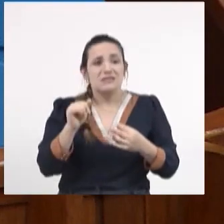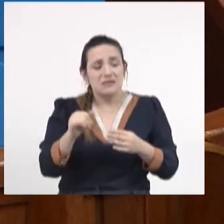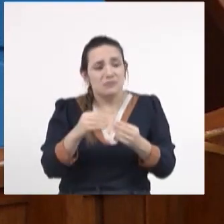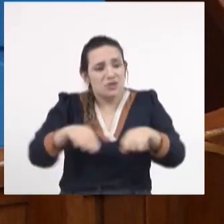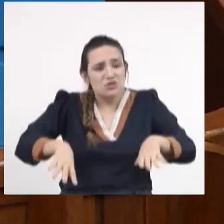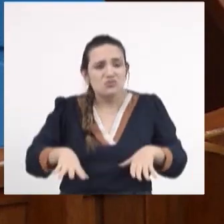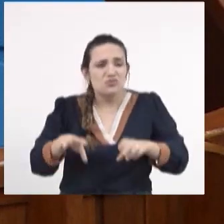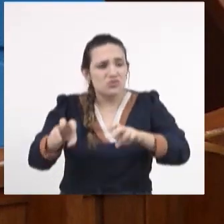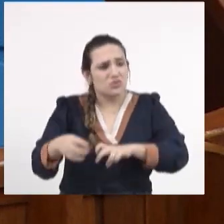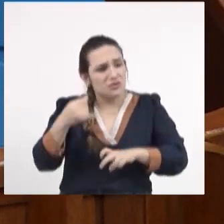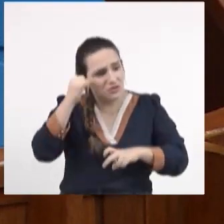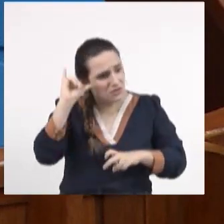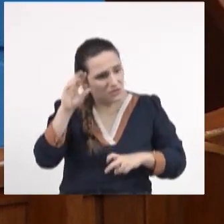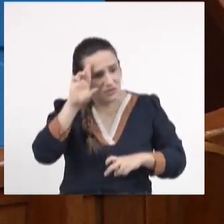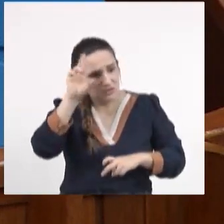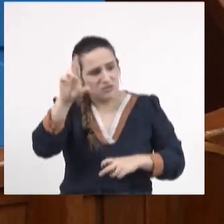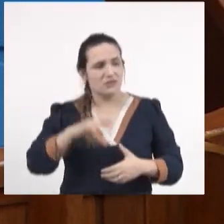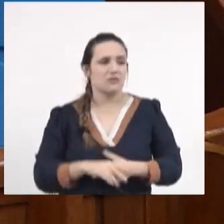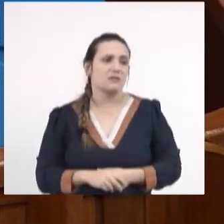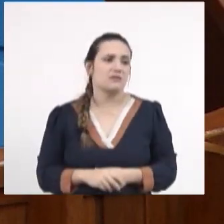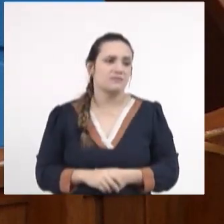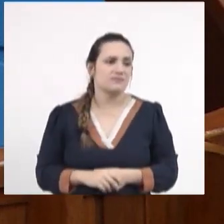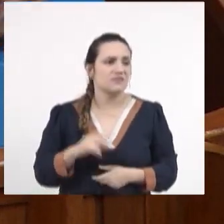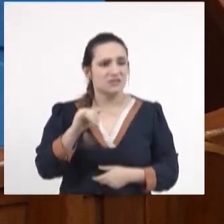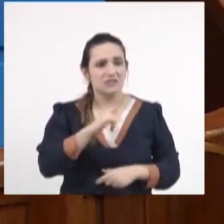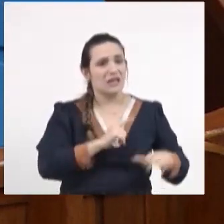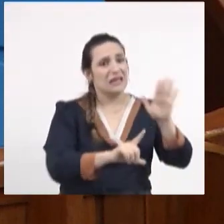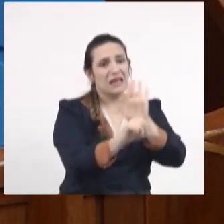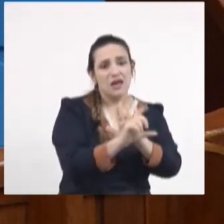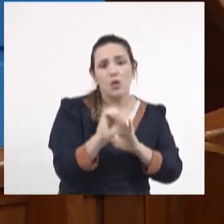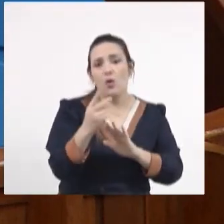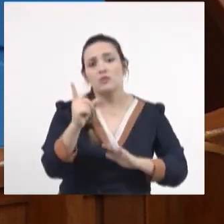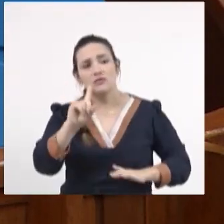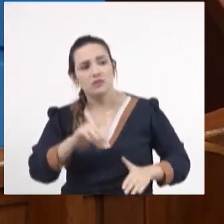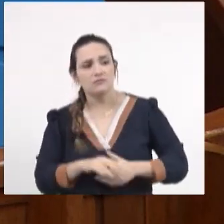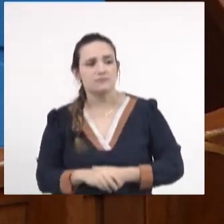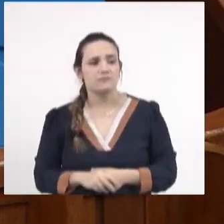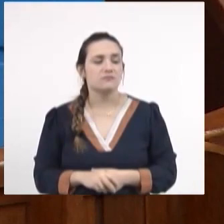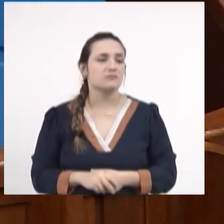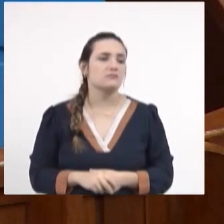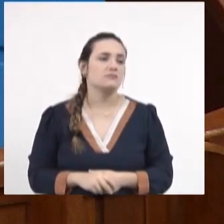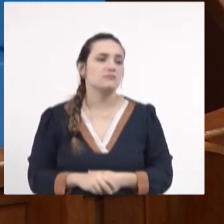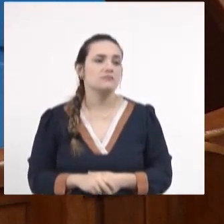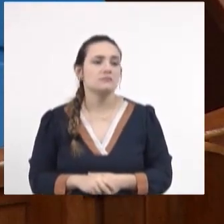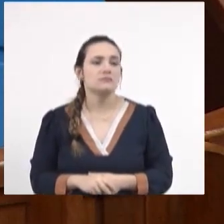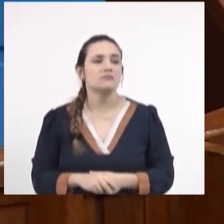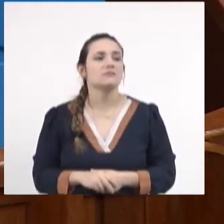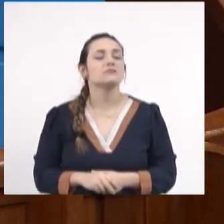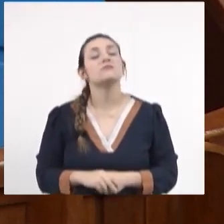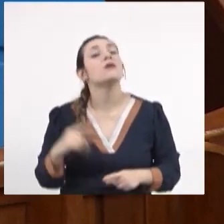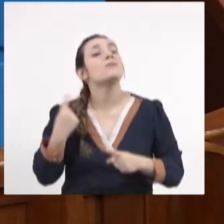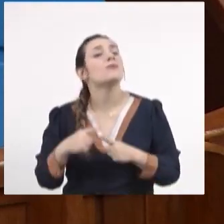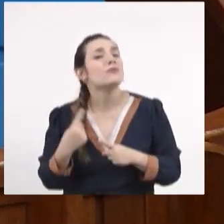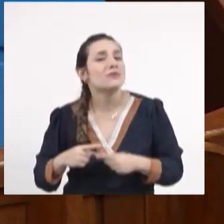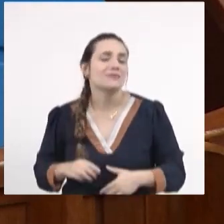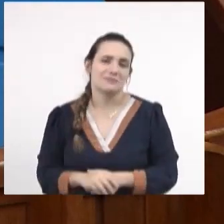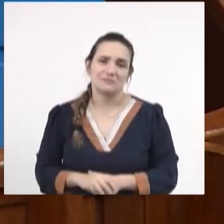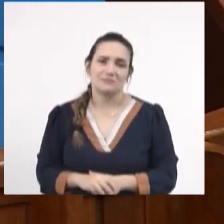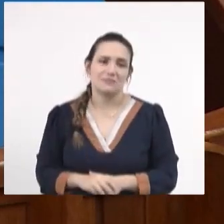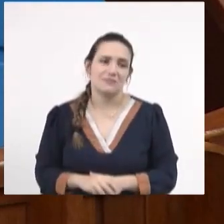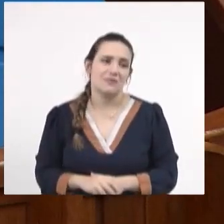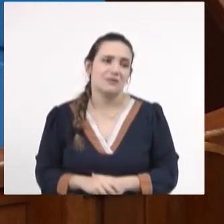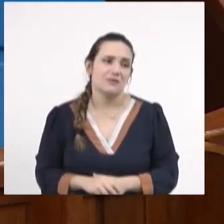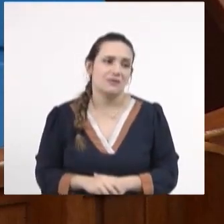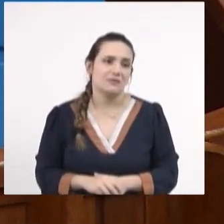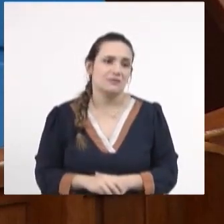não estão dando nem bola se tem legalidade ou não. Por quê? A legalidade está escrita na